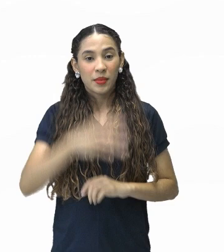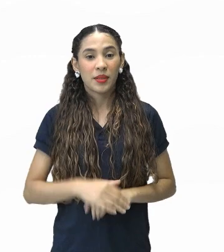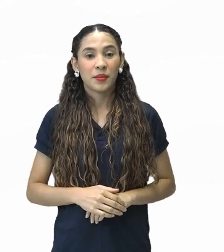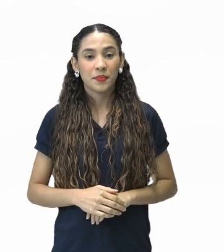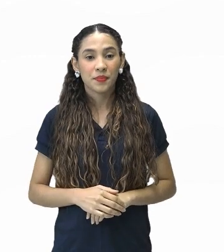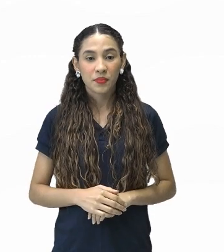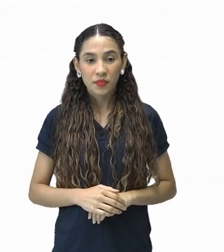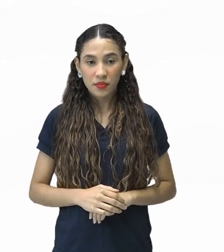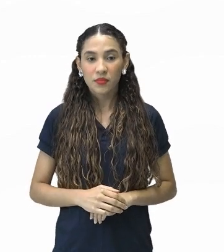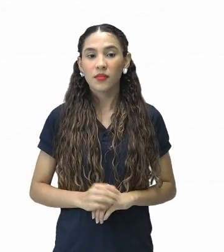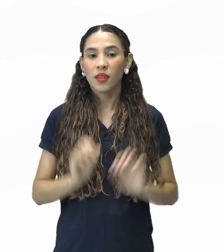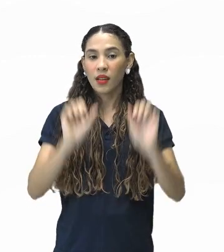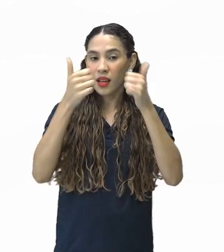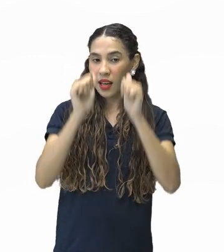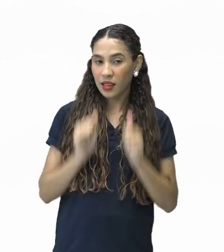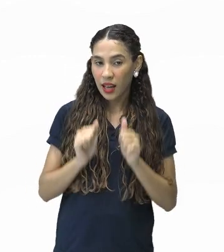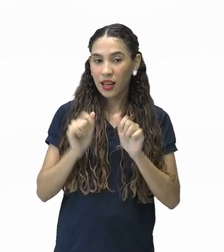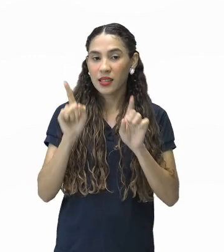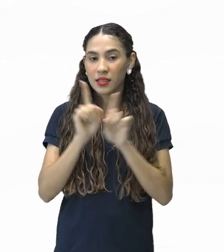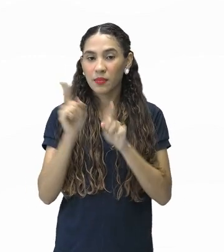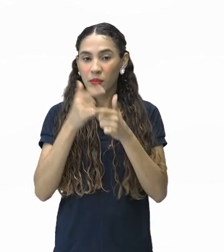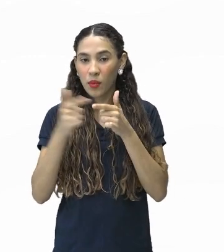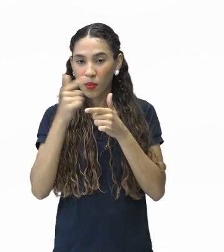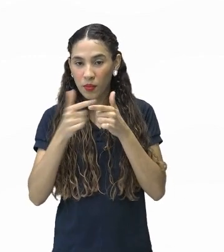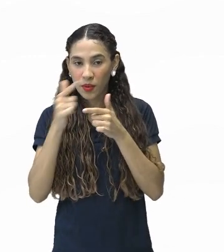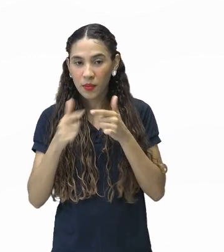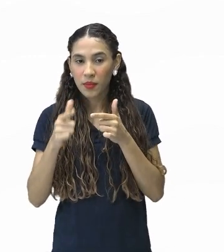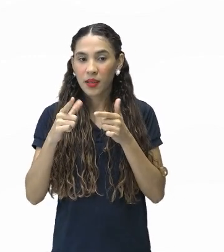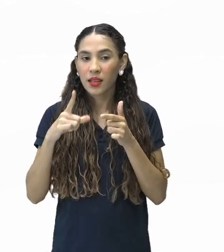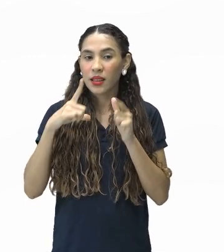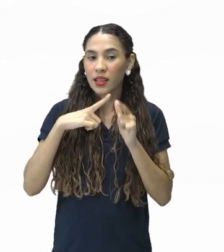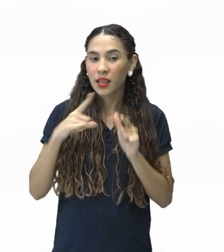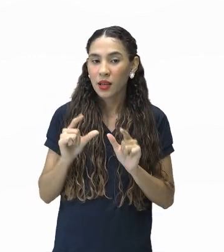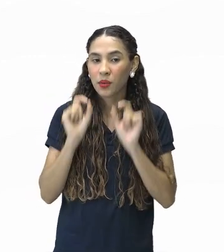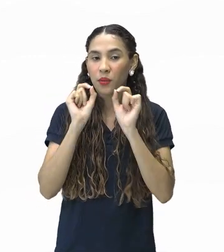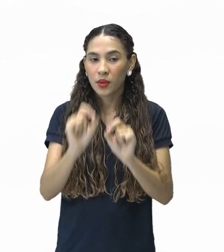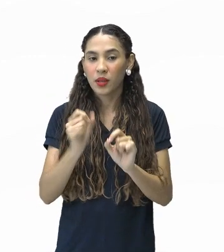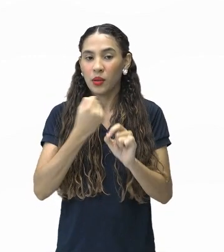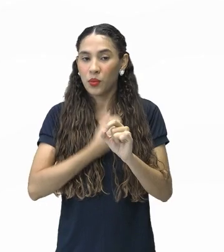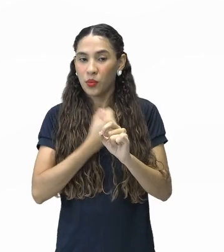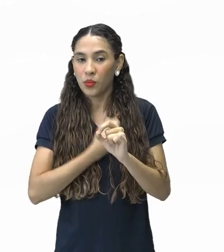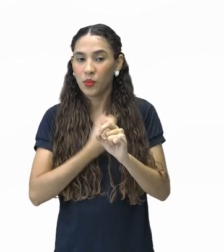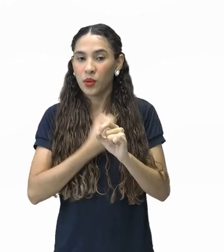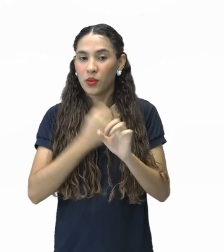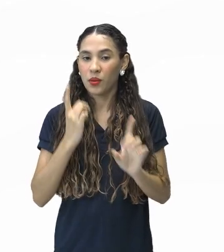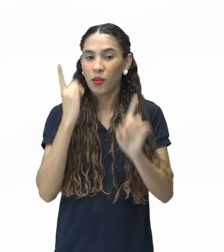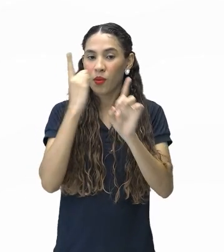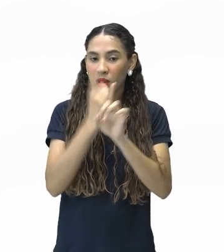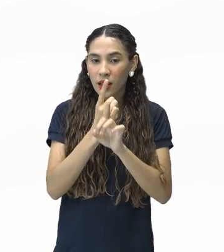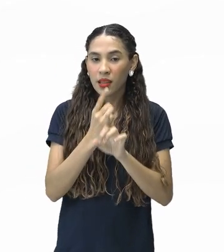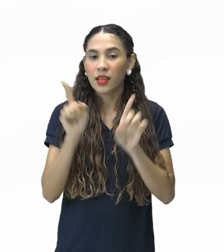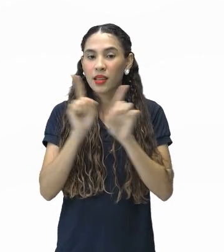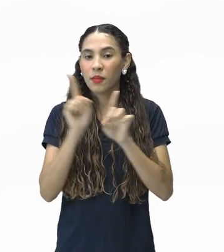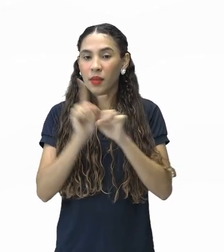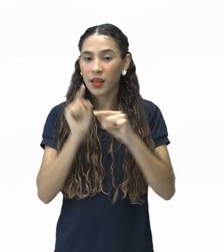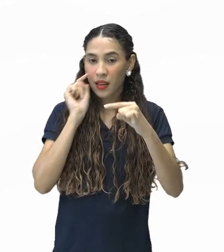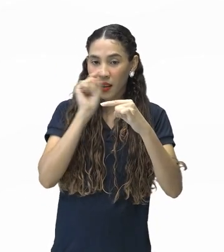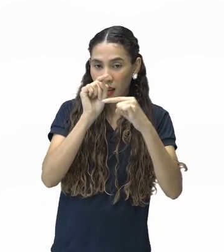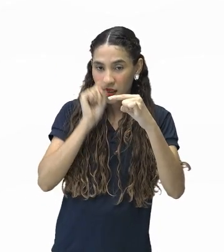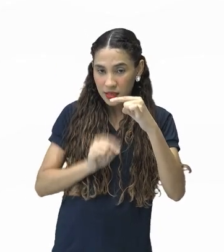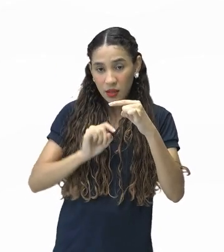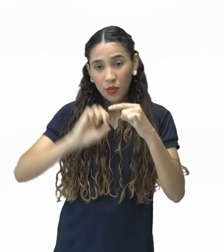conhecimento resolução e elaboração de problemas que envolvam grandezas determinadas pela